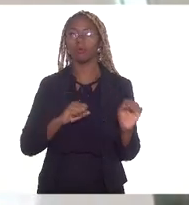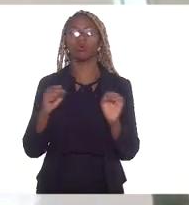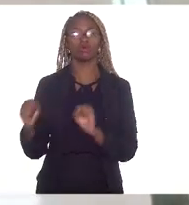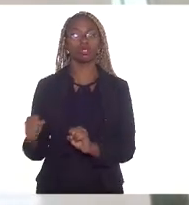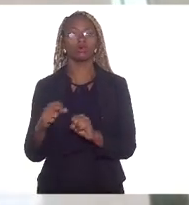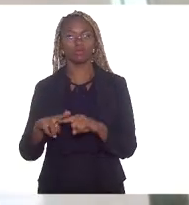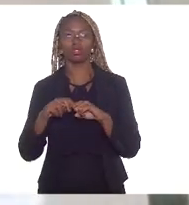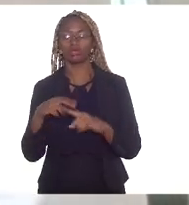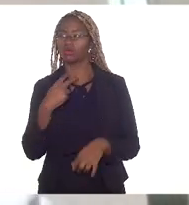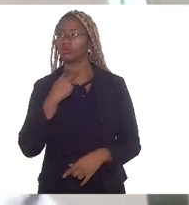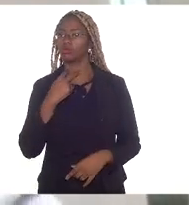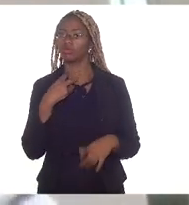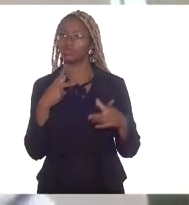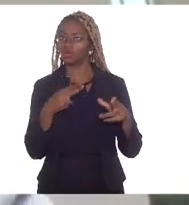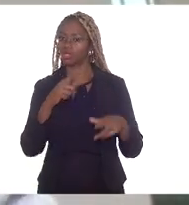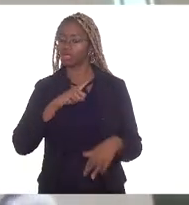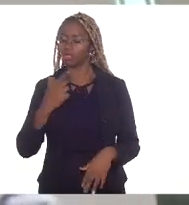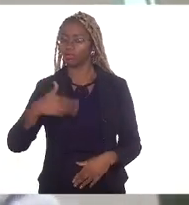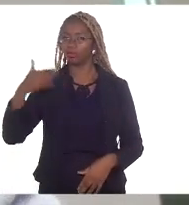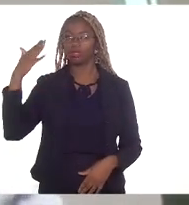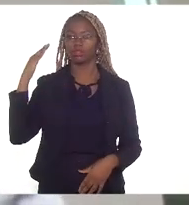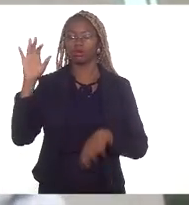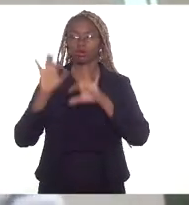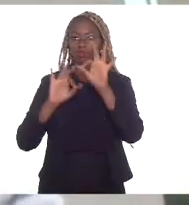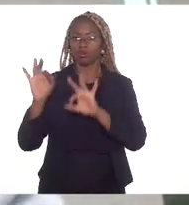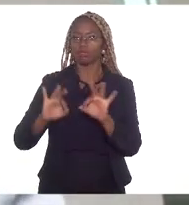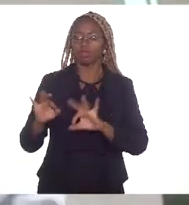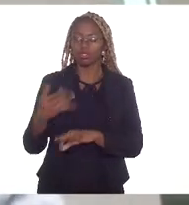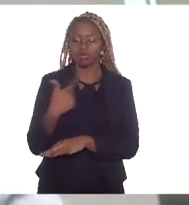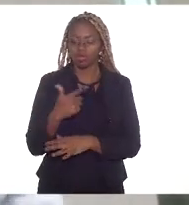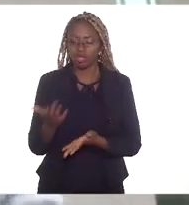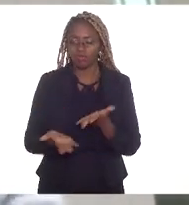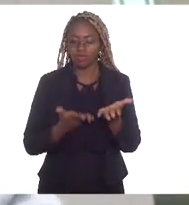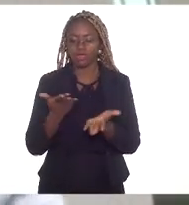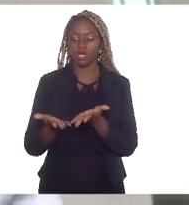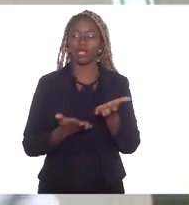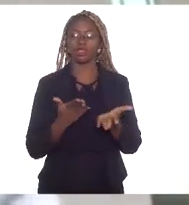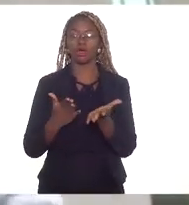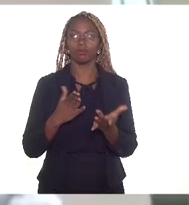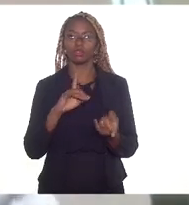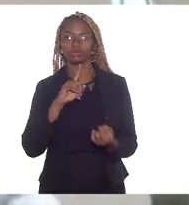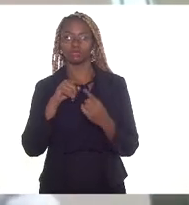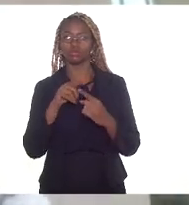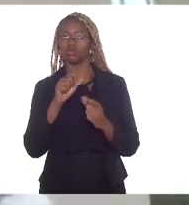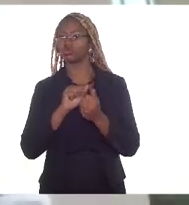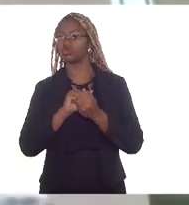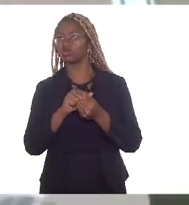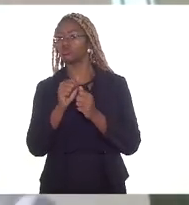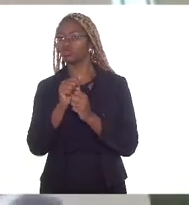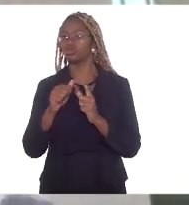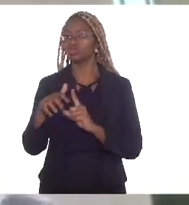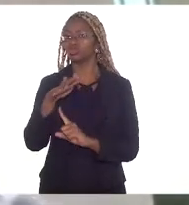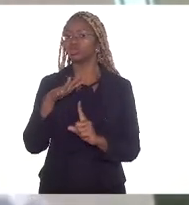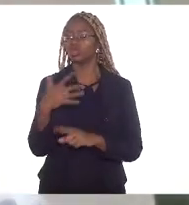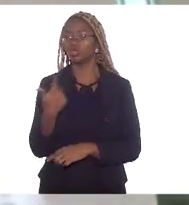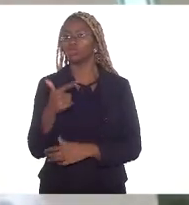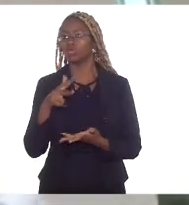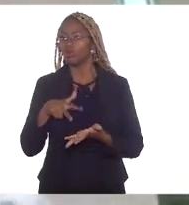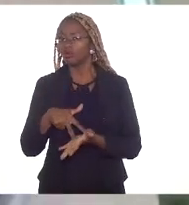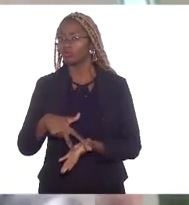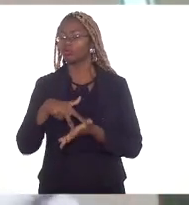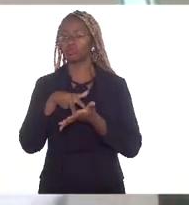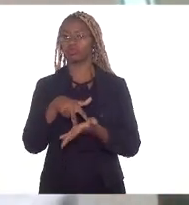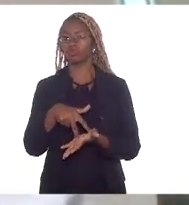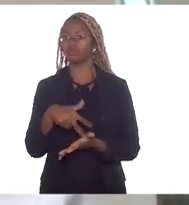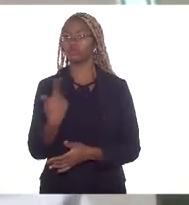ter, como a gente teve no passado, um plano que não foi tratado pela sociedade, um plano que não tem esse